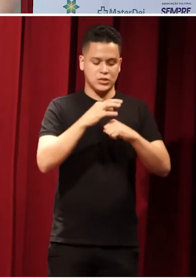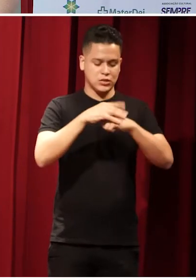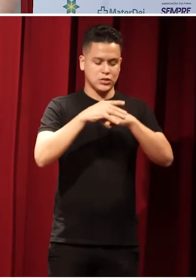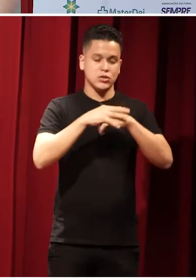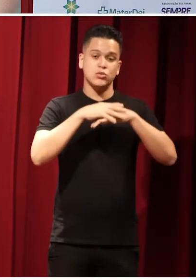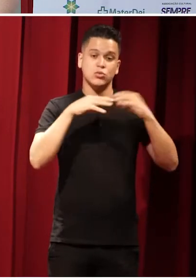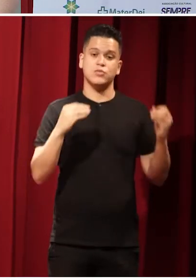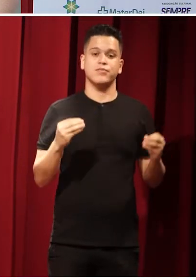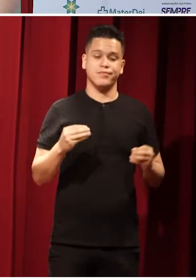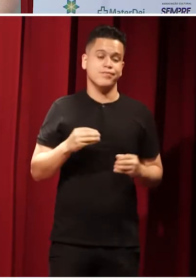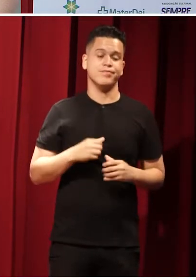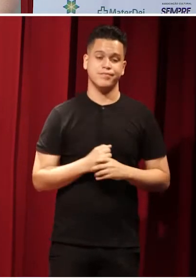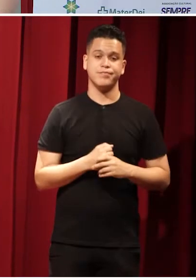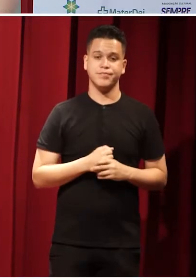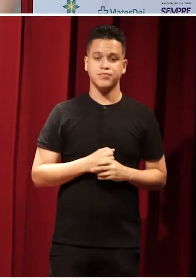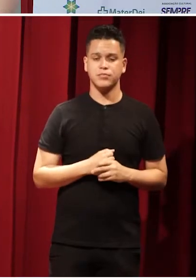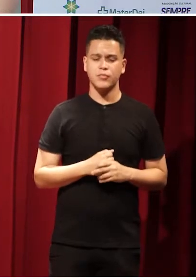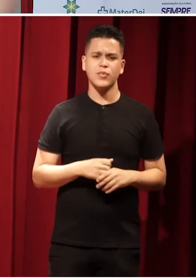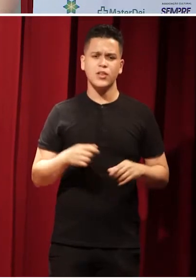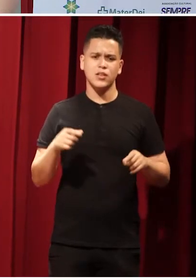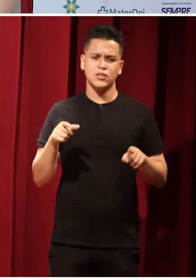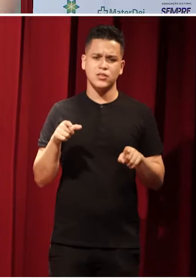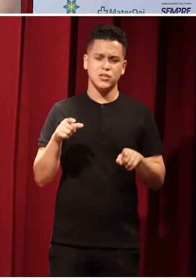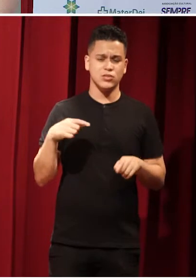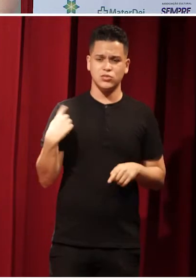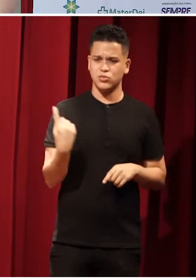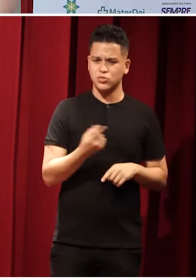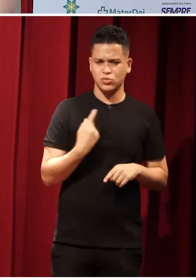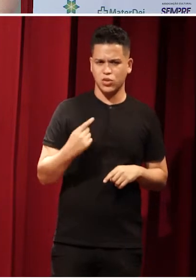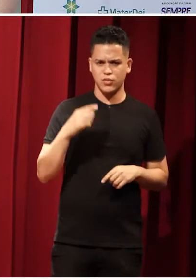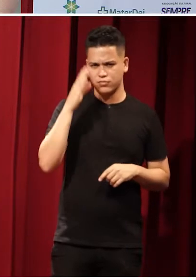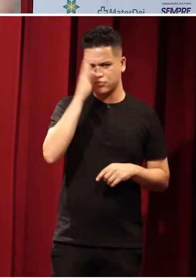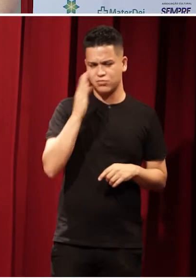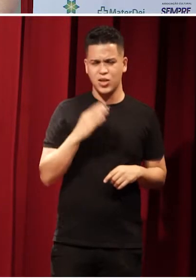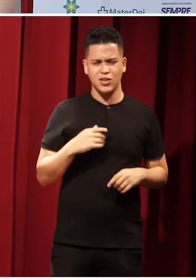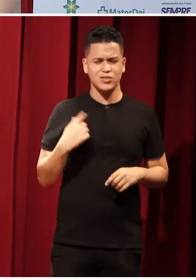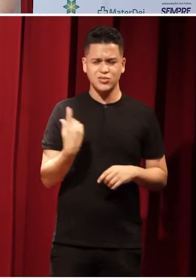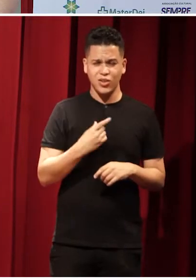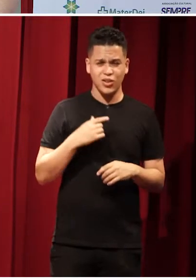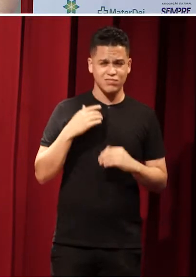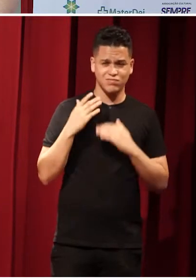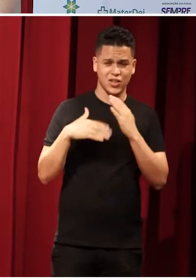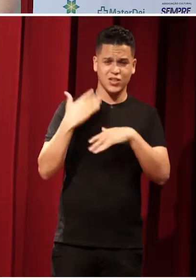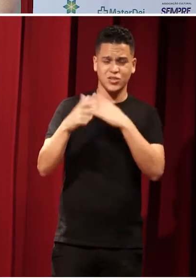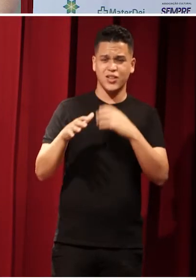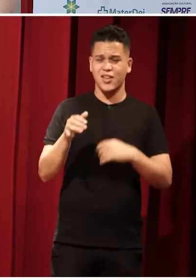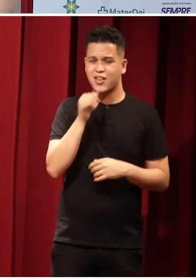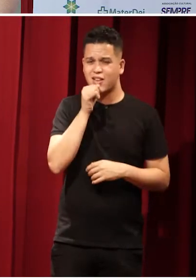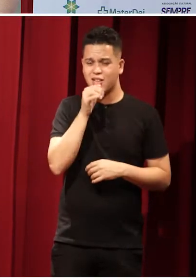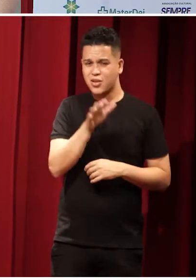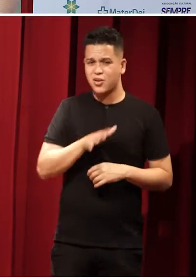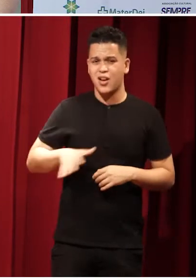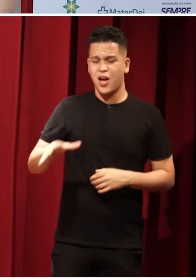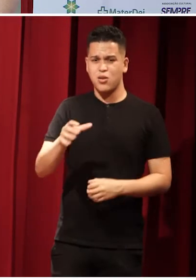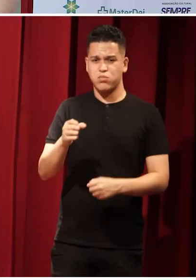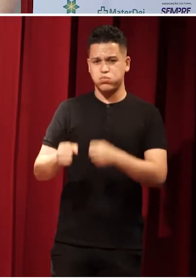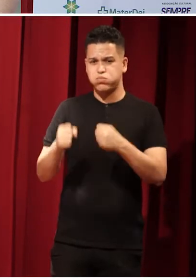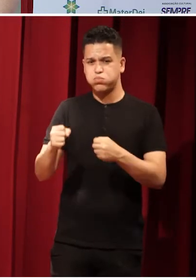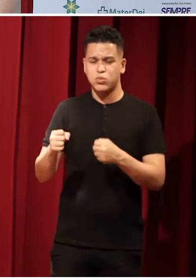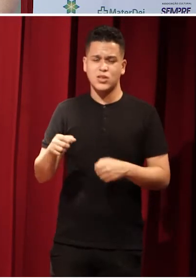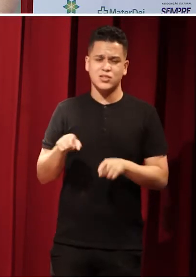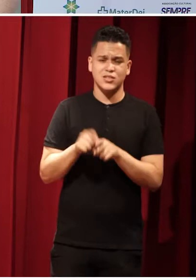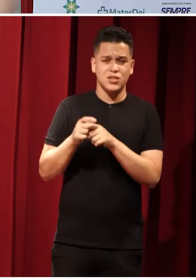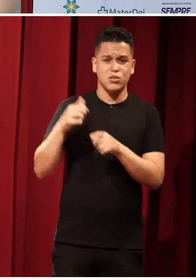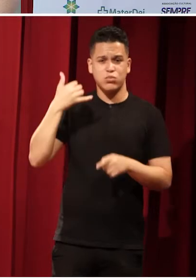importante na divisão internacional do trabalho, na produção automobilística, na produção de microchips ou de computadores. Mas como